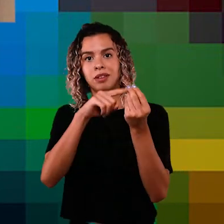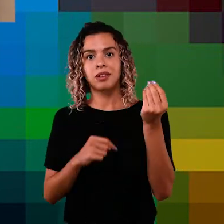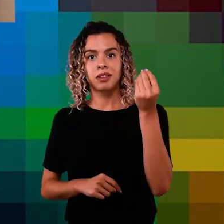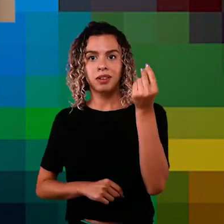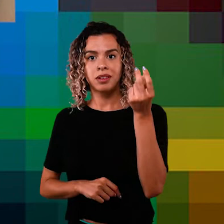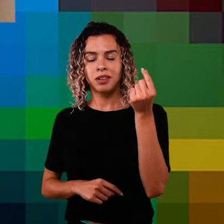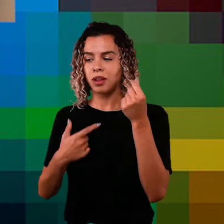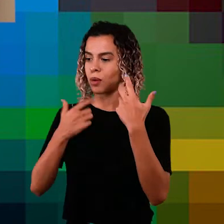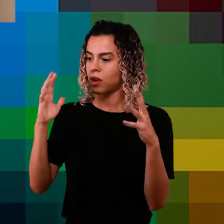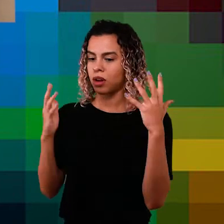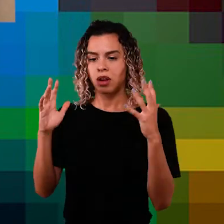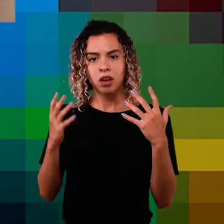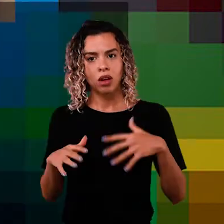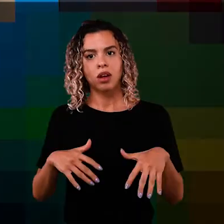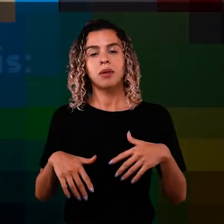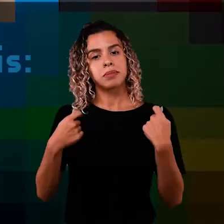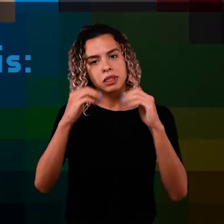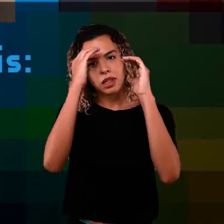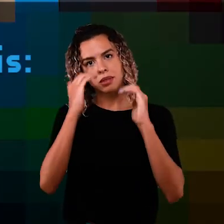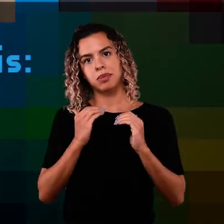estímulos, eles têm Fernanda, que ser